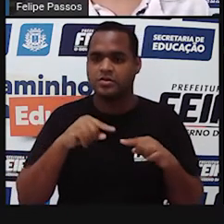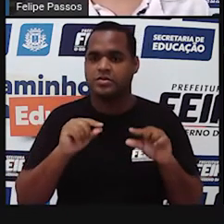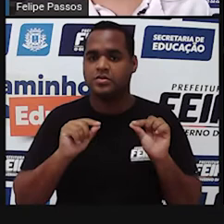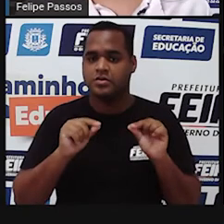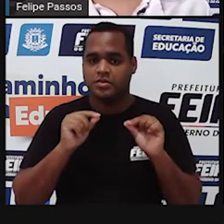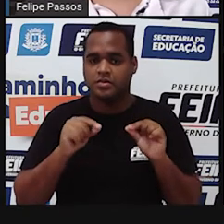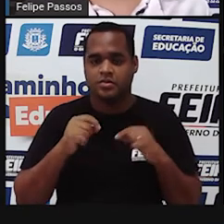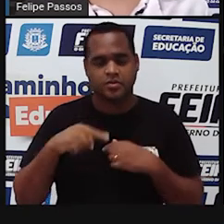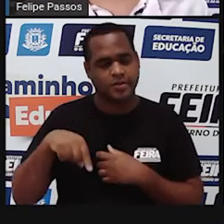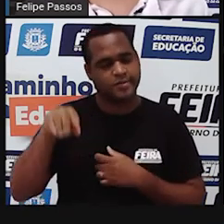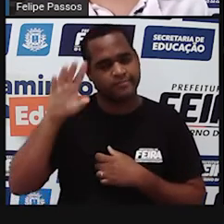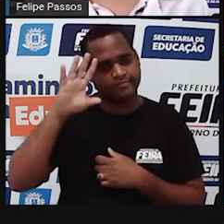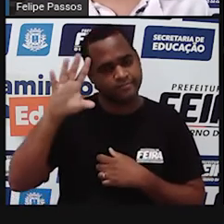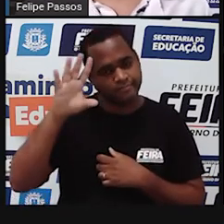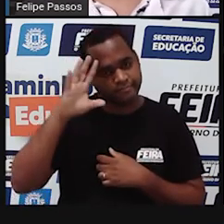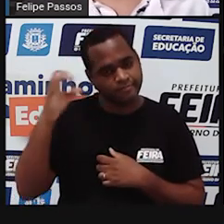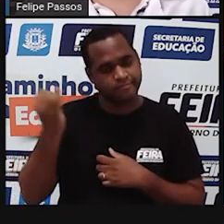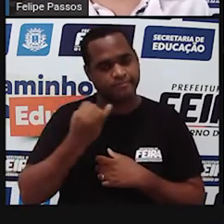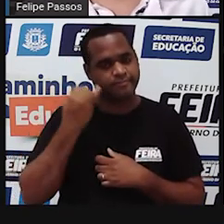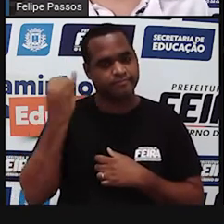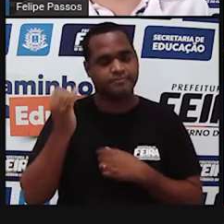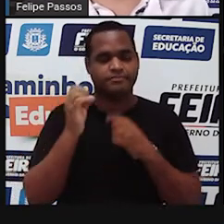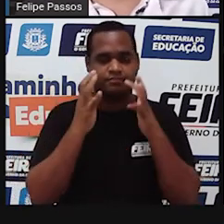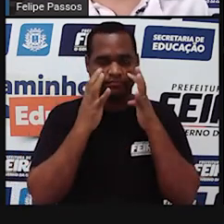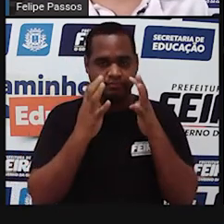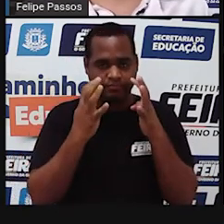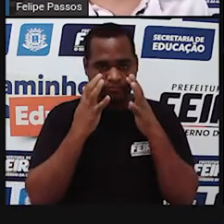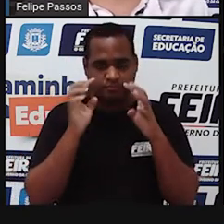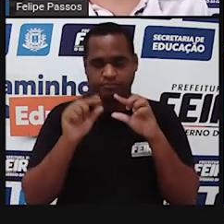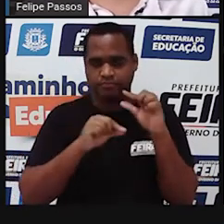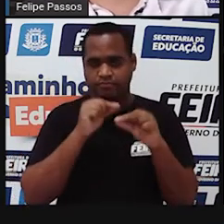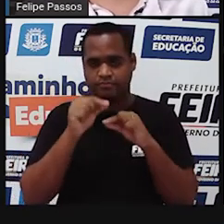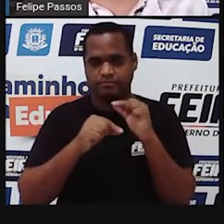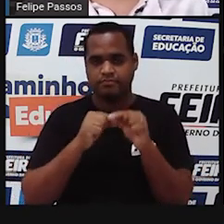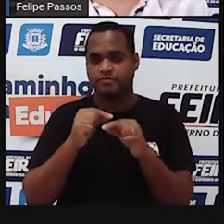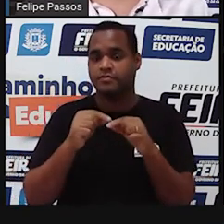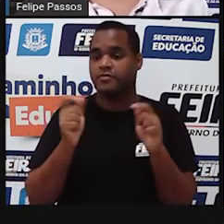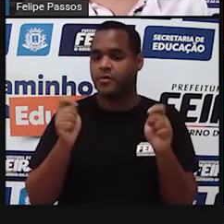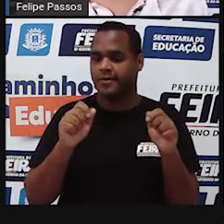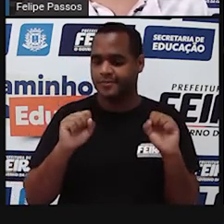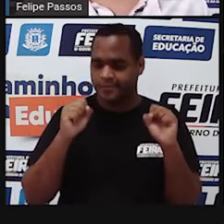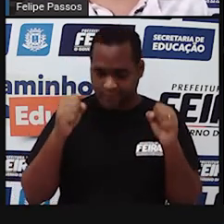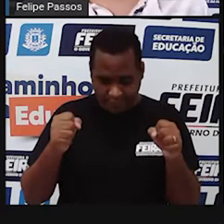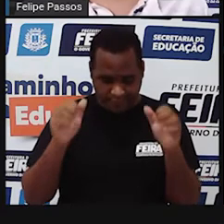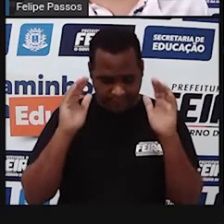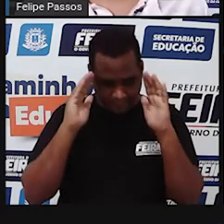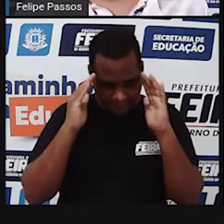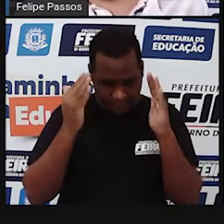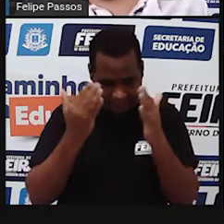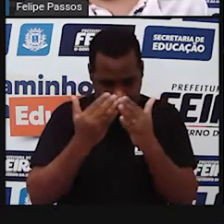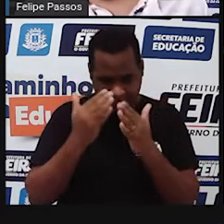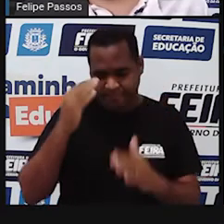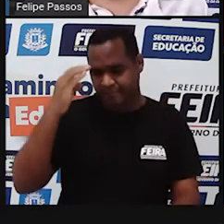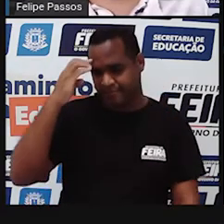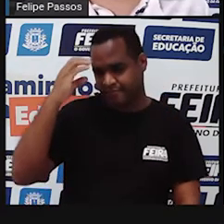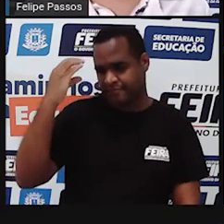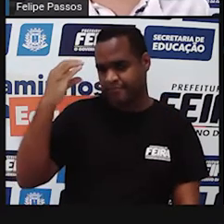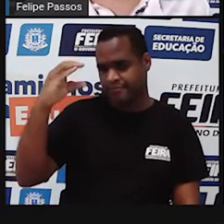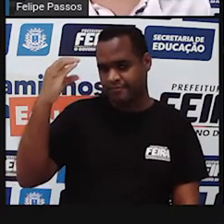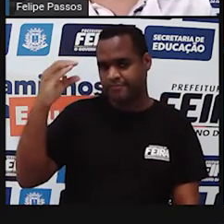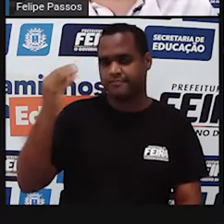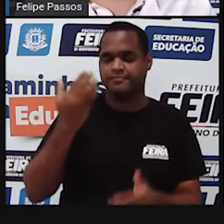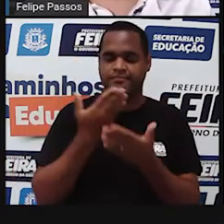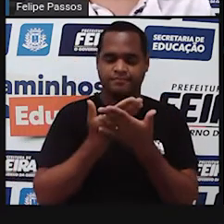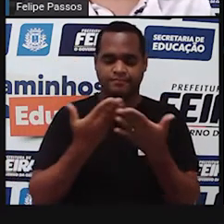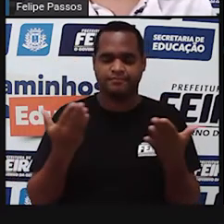gente realmente estar atento e, se possível, se tiver ao seu alcance, defender e conscientizar quem